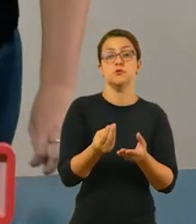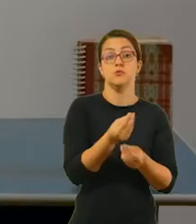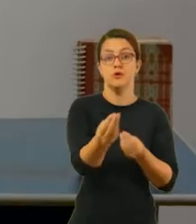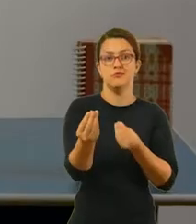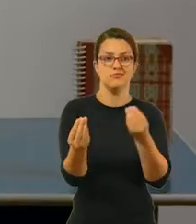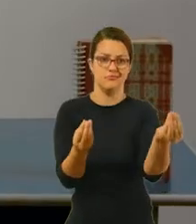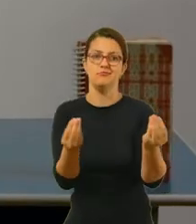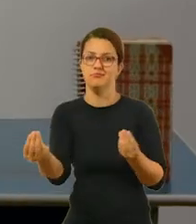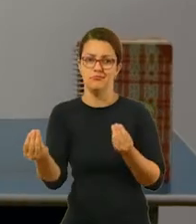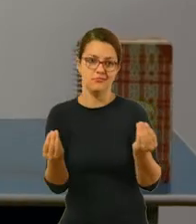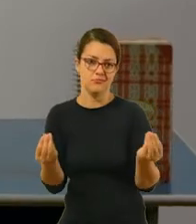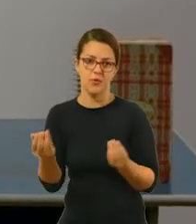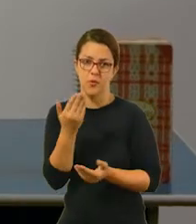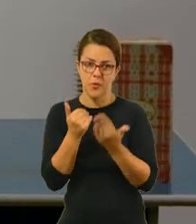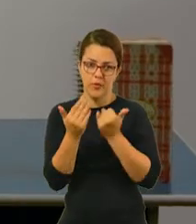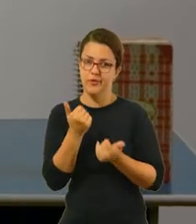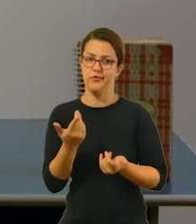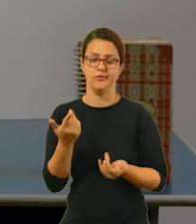bom?